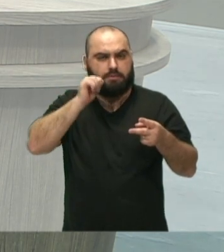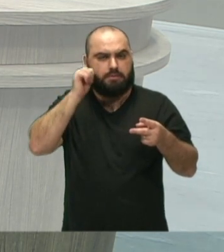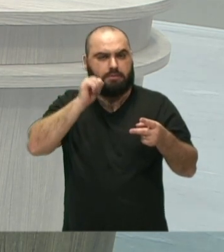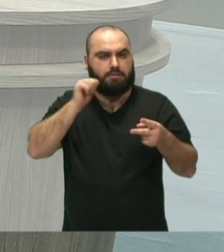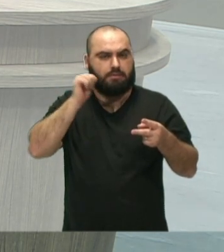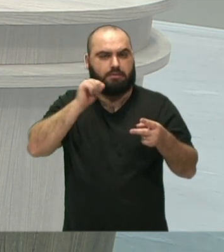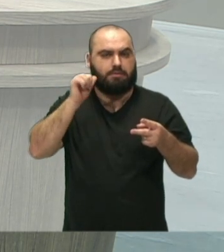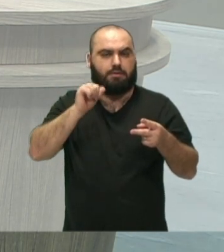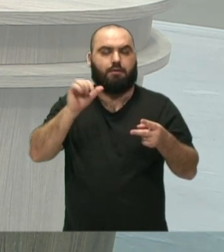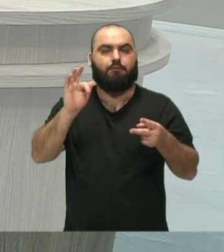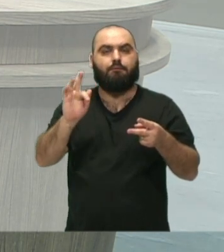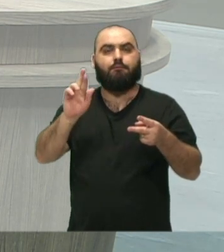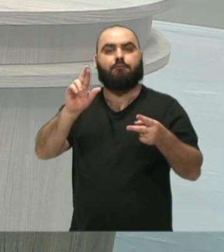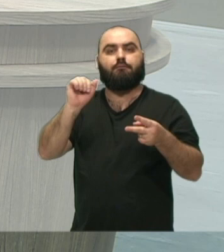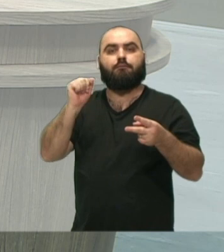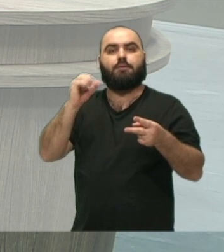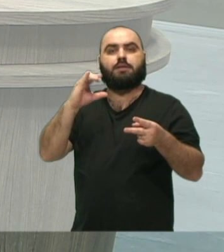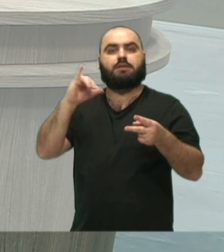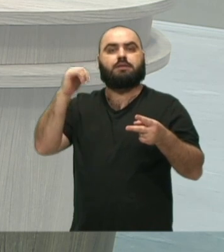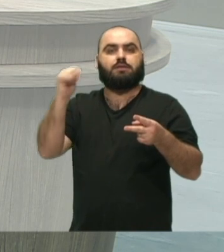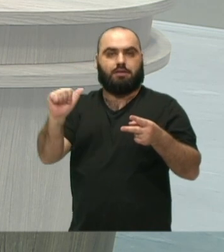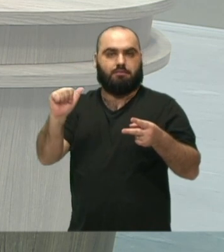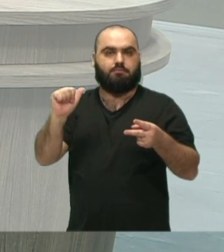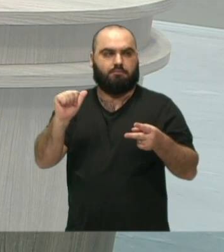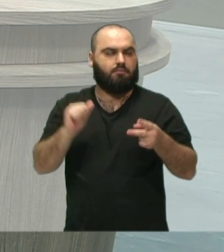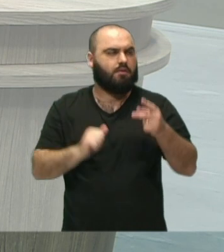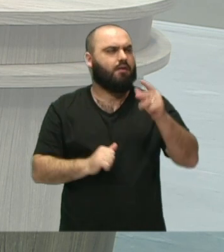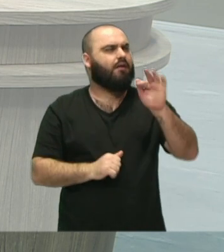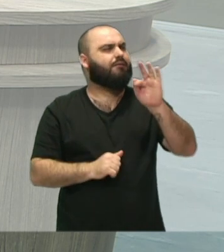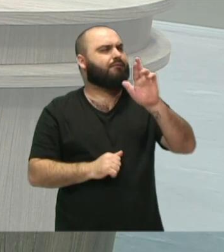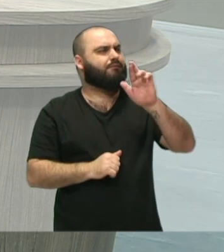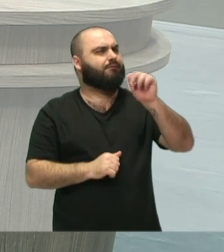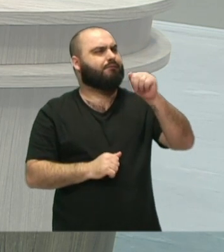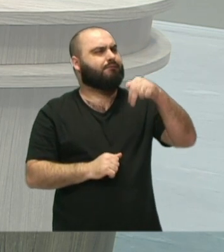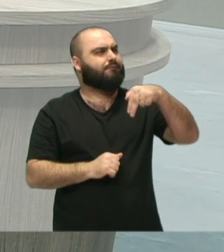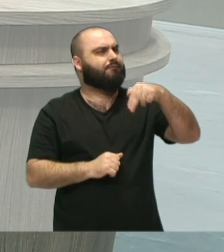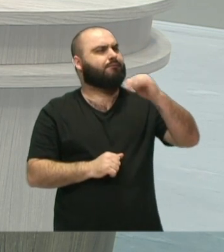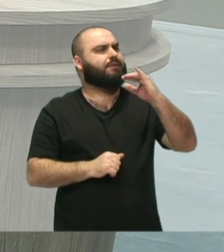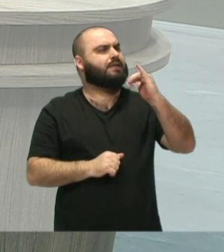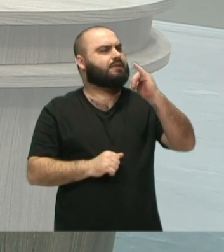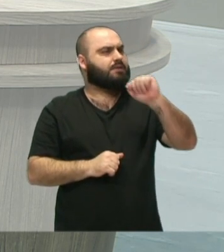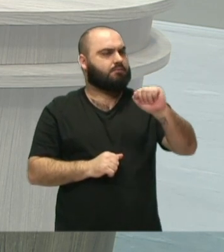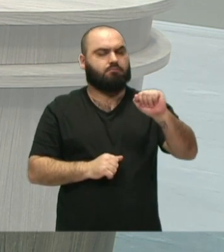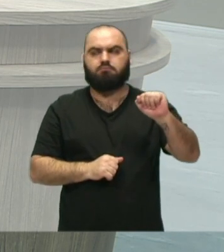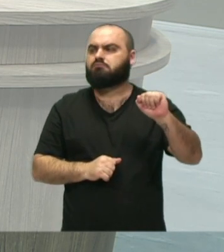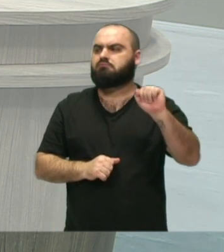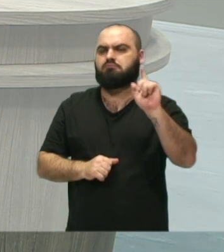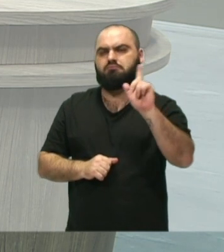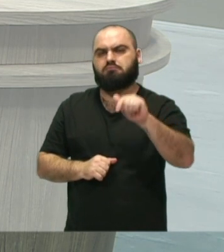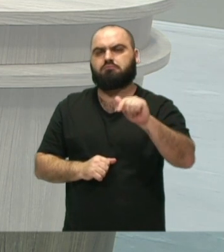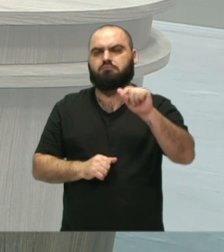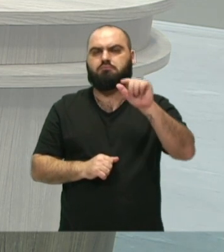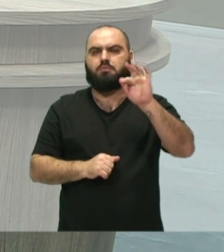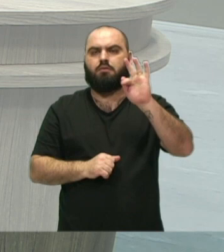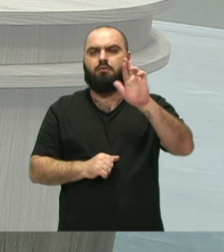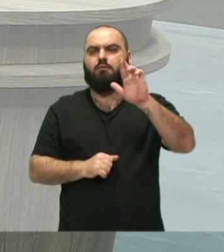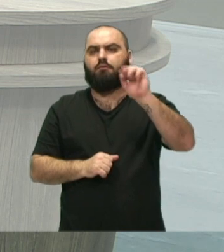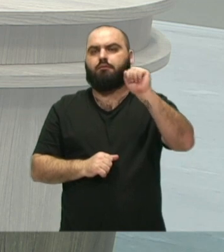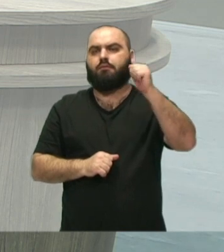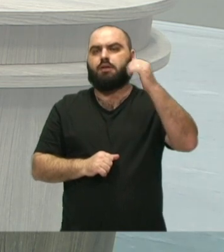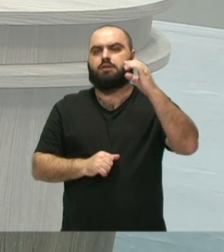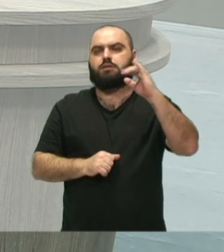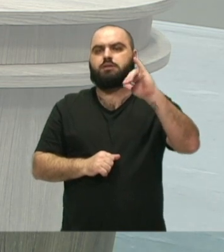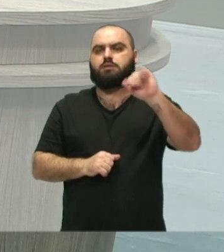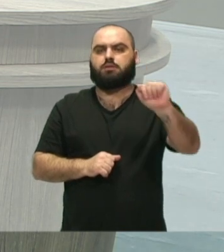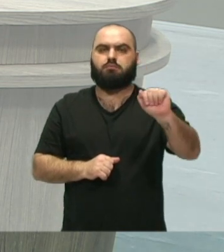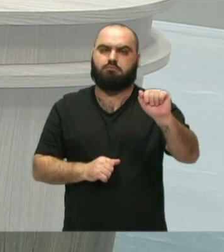horror. Francia Marques. É Francia ou Francia, sabes? Não sei, eu acredito que pela pronúncia é Francia, né?